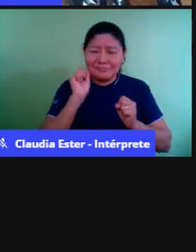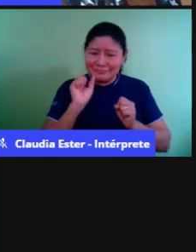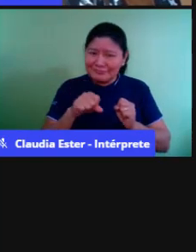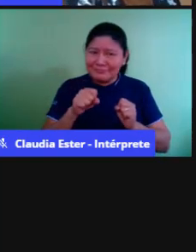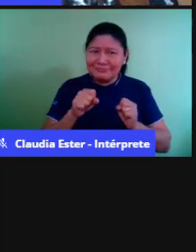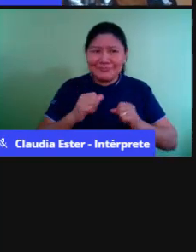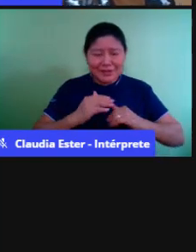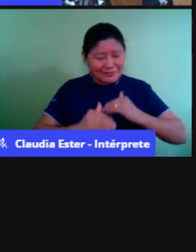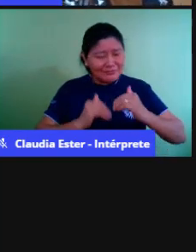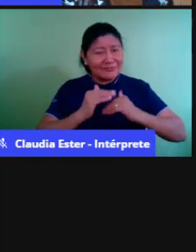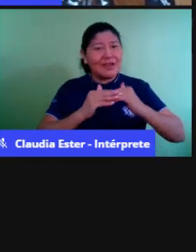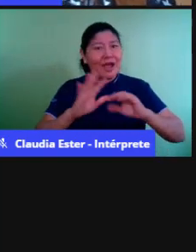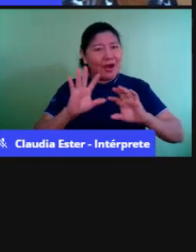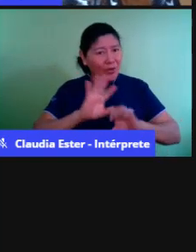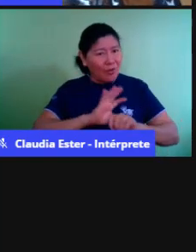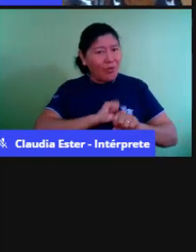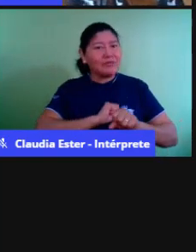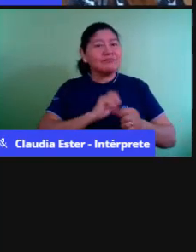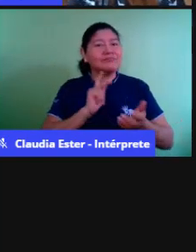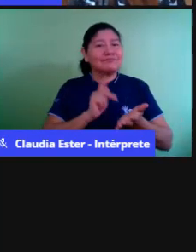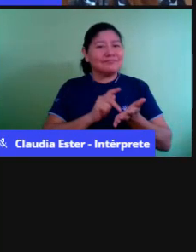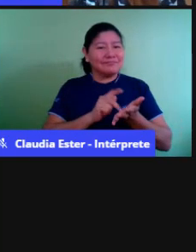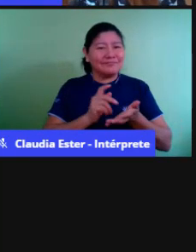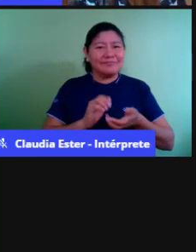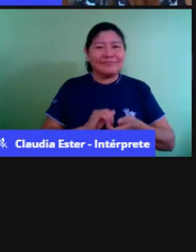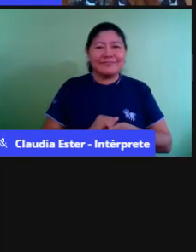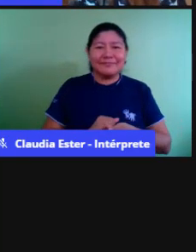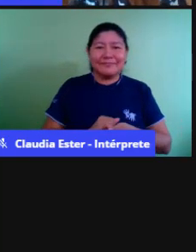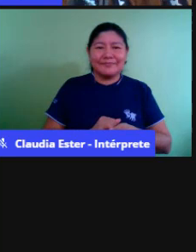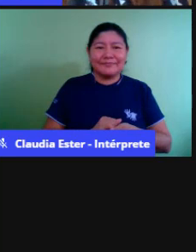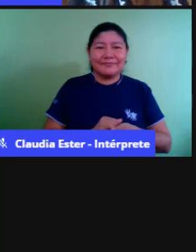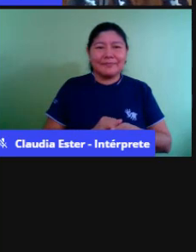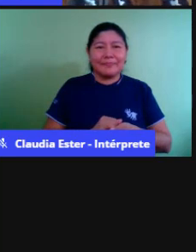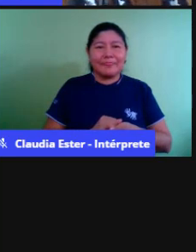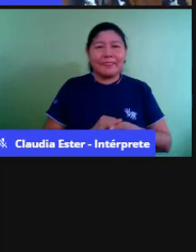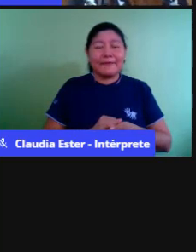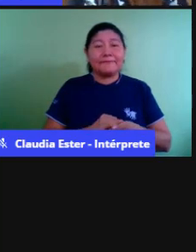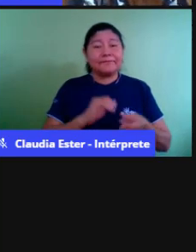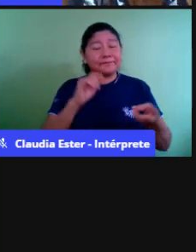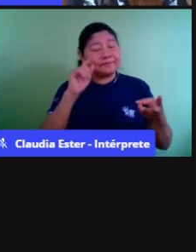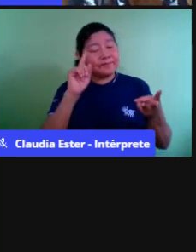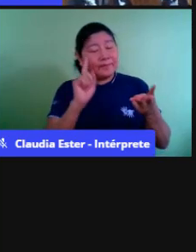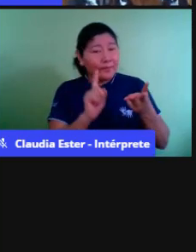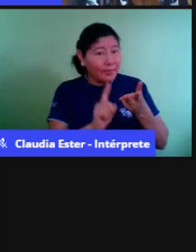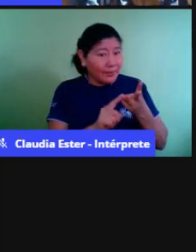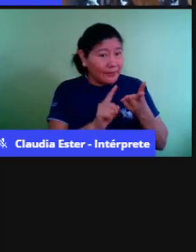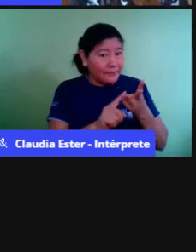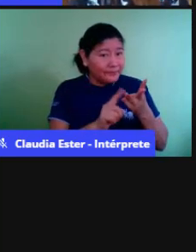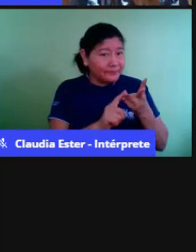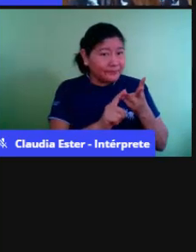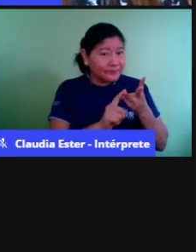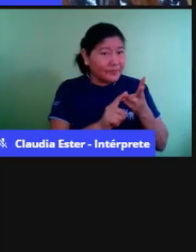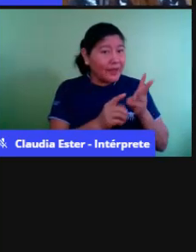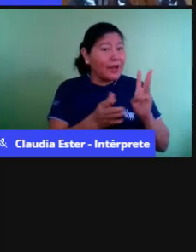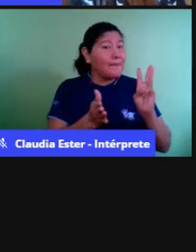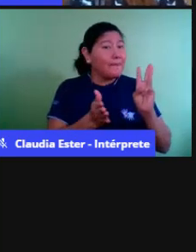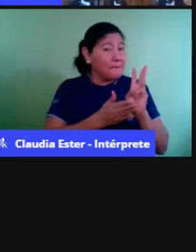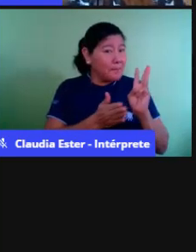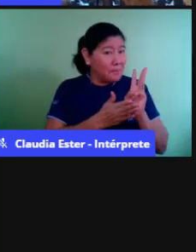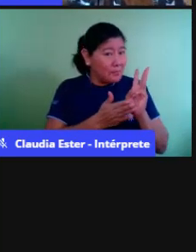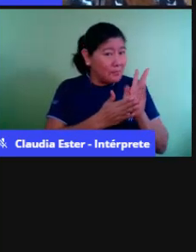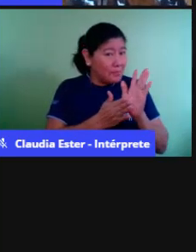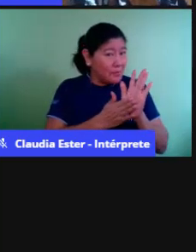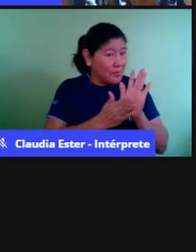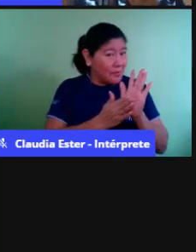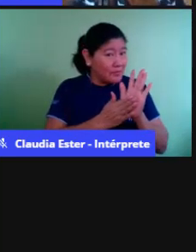esse tipo de desenho. Pode passar o slide. E aí nós temos uma outra proposta, que é o desenho